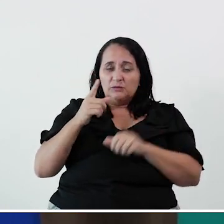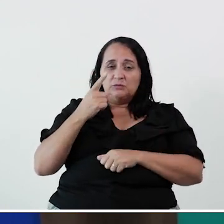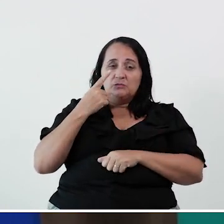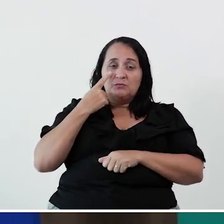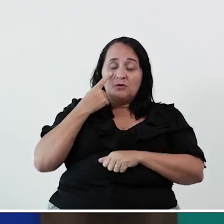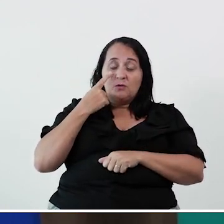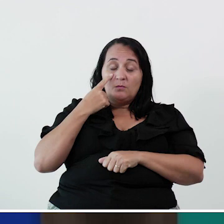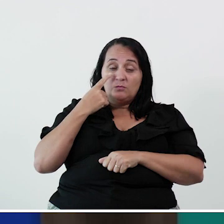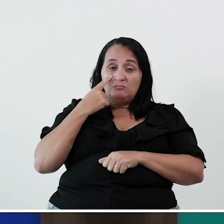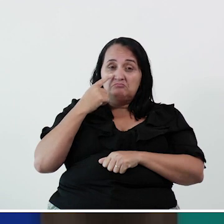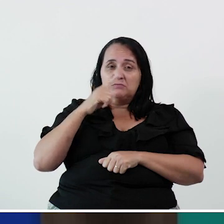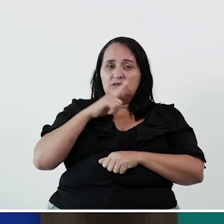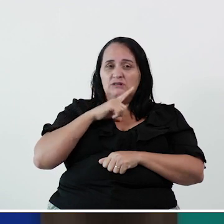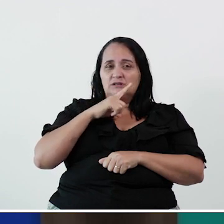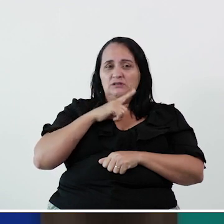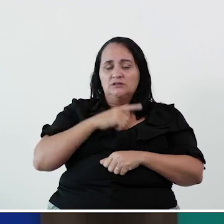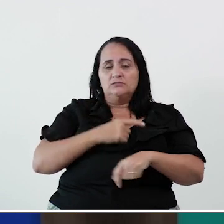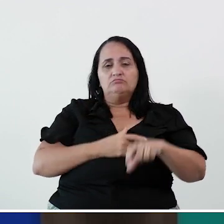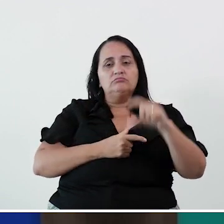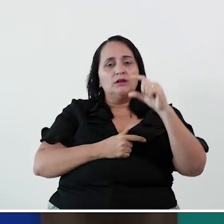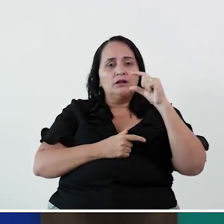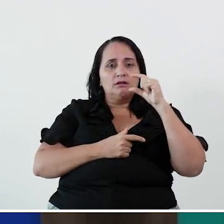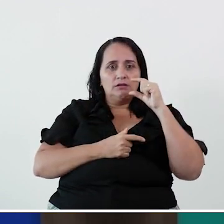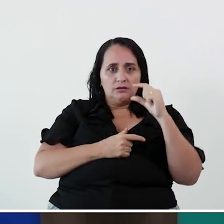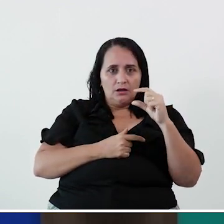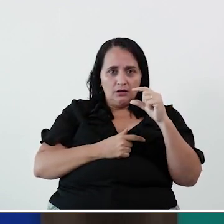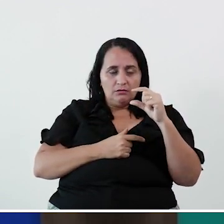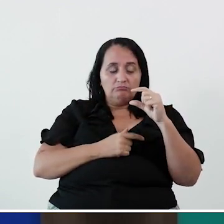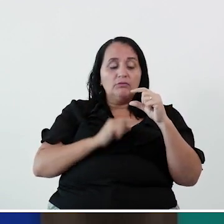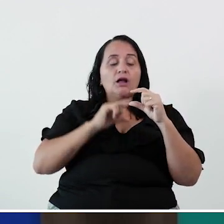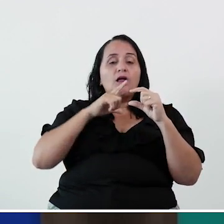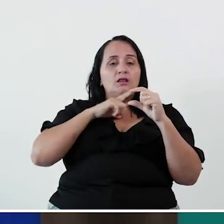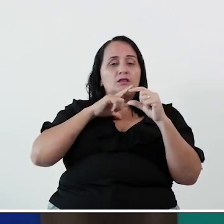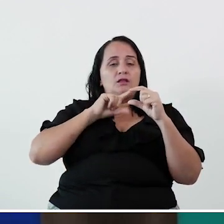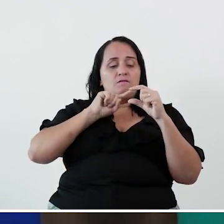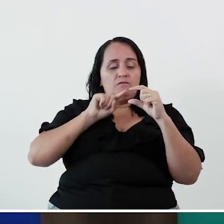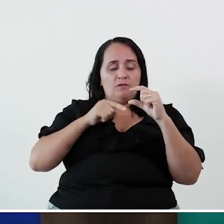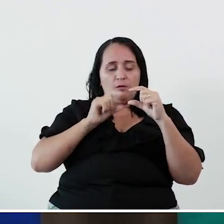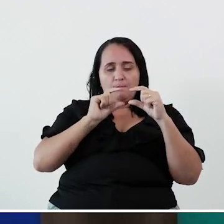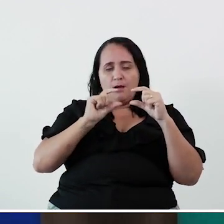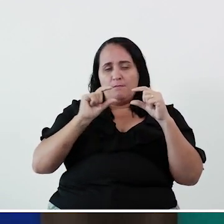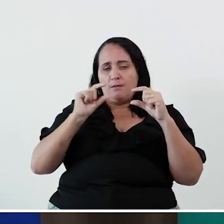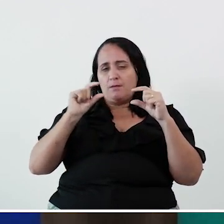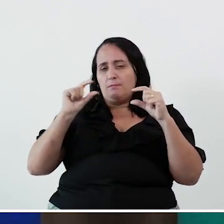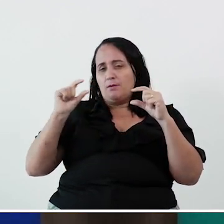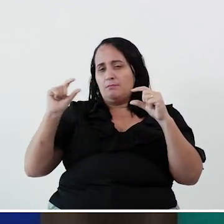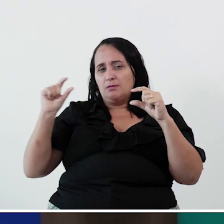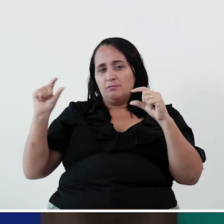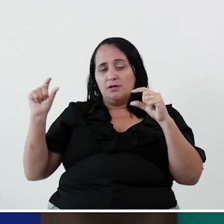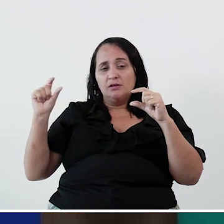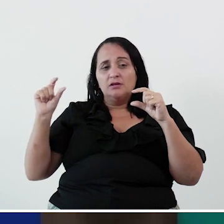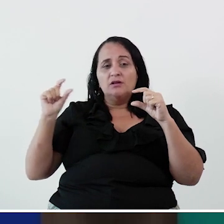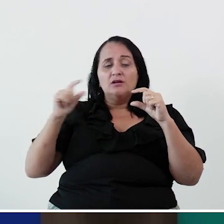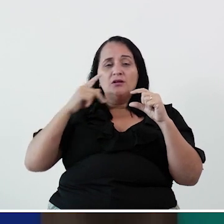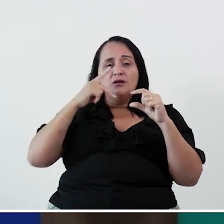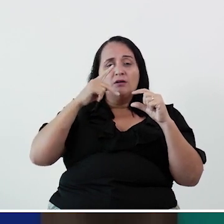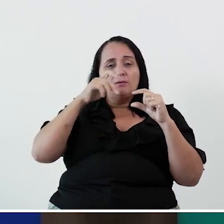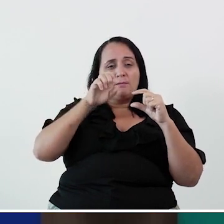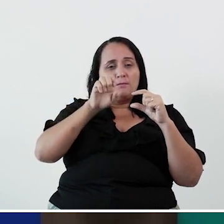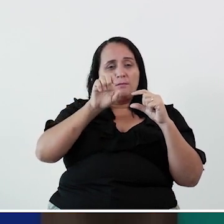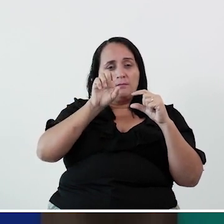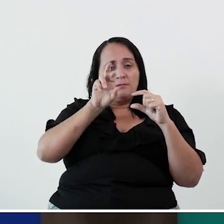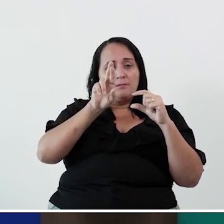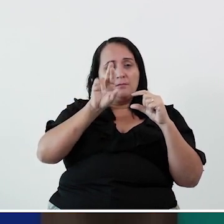uma parte inteira e uma parte que se repete periodicamente. Essa parte que se repete periodicamente,